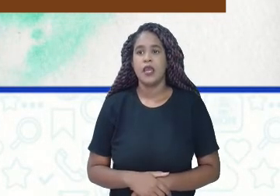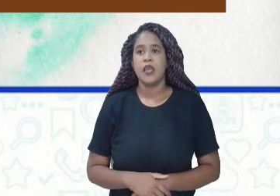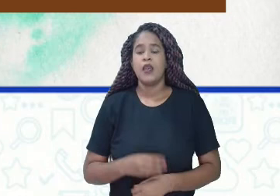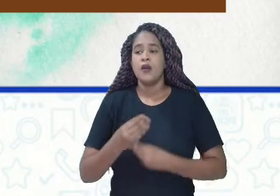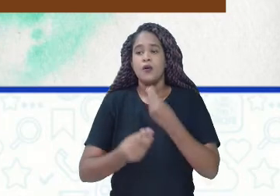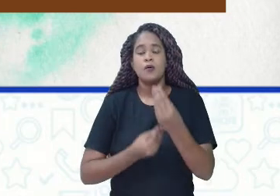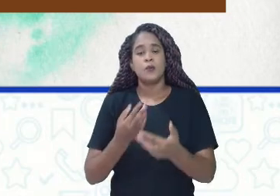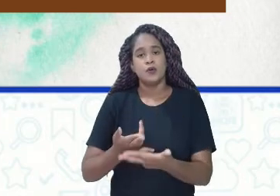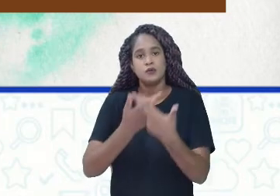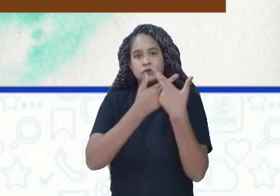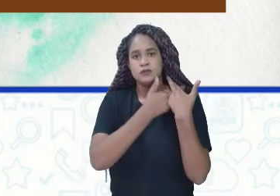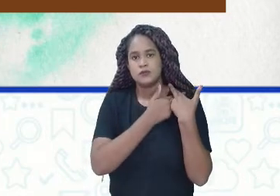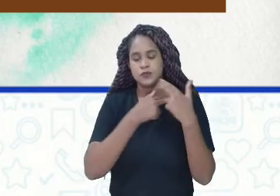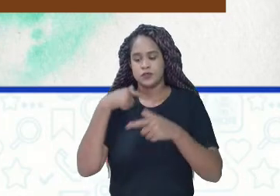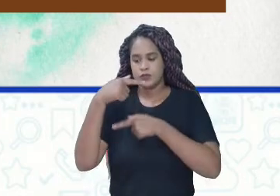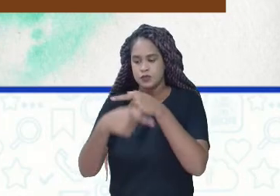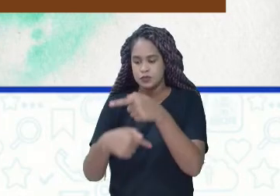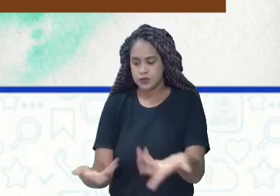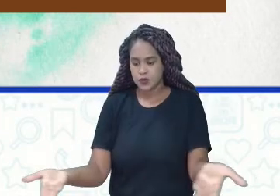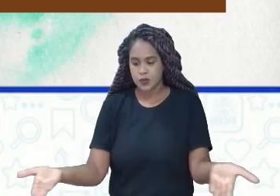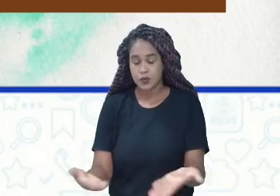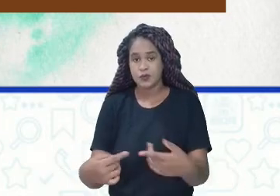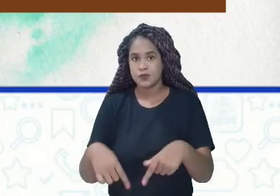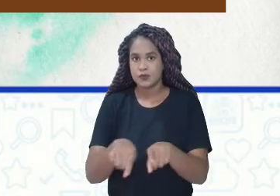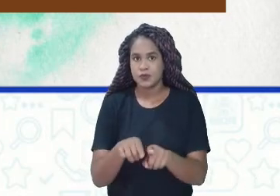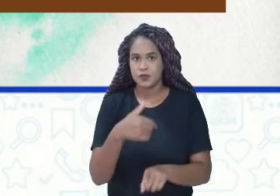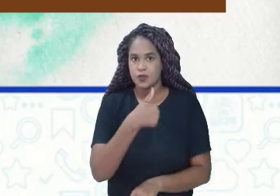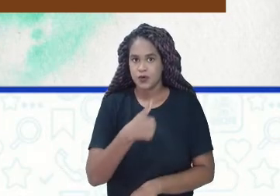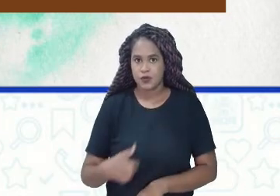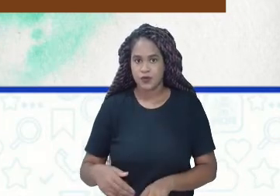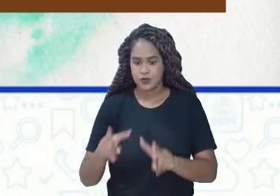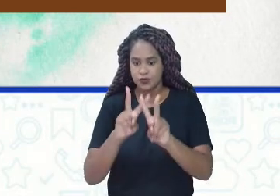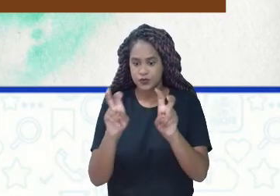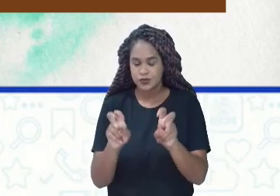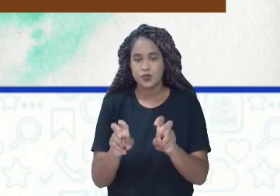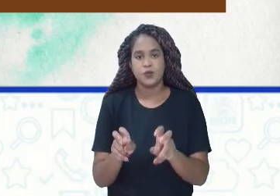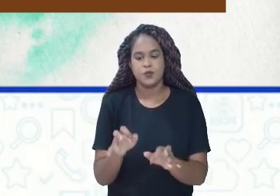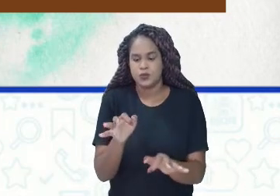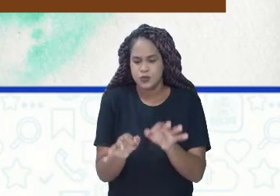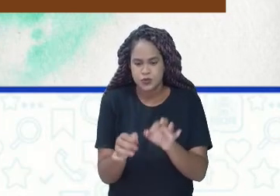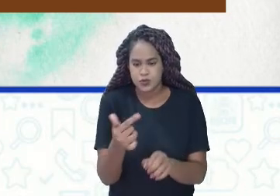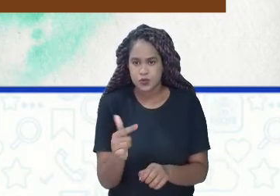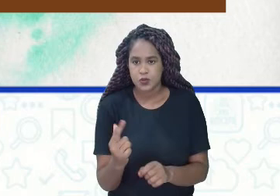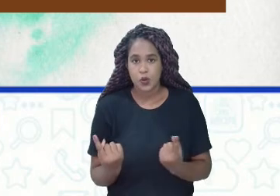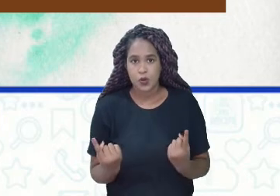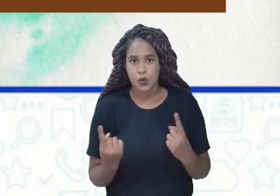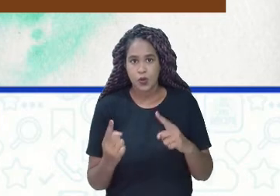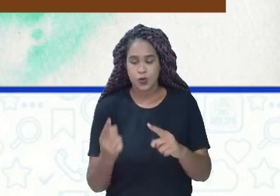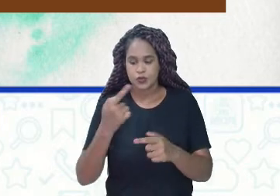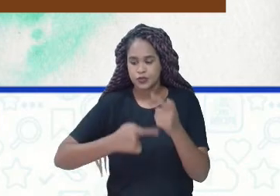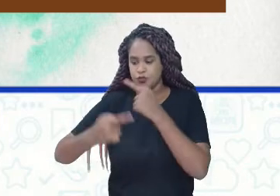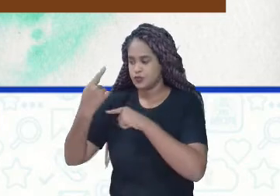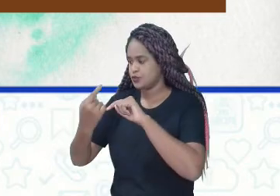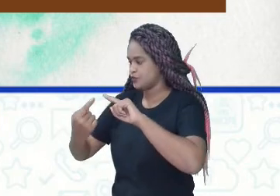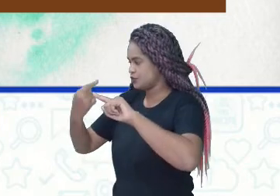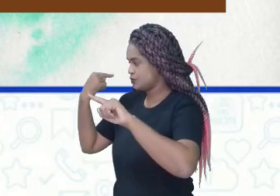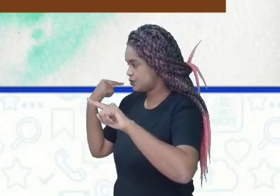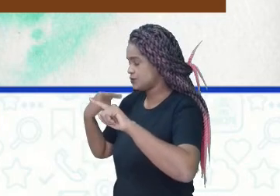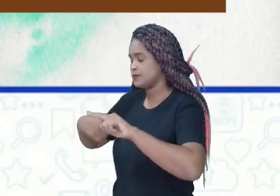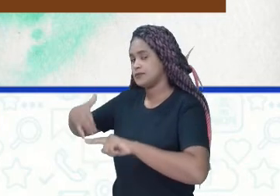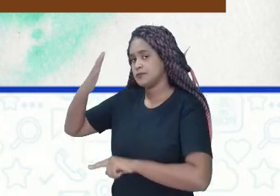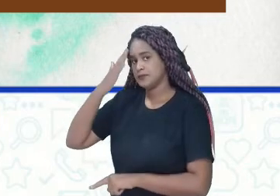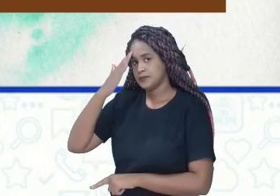governos, estados nacionais teriam em relação a injustiças cometidas contra as gerações passadas,